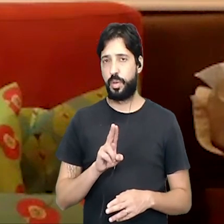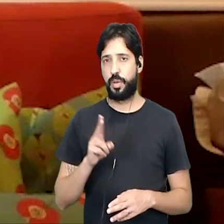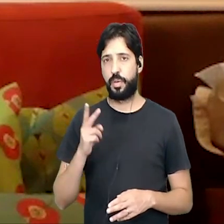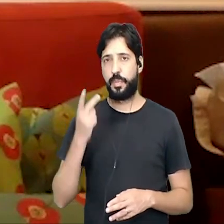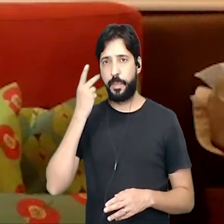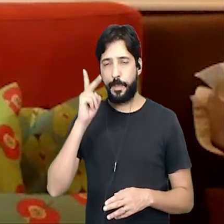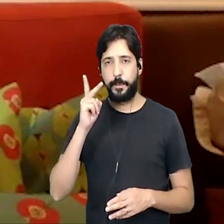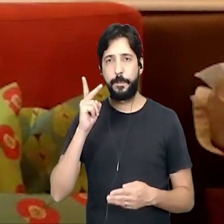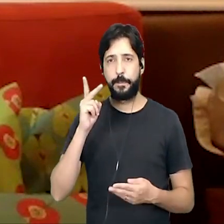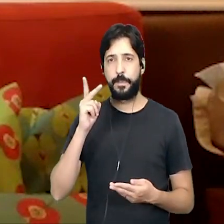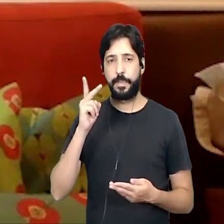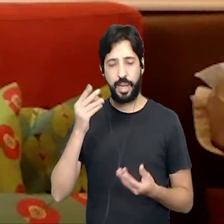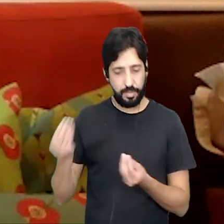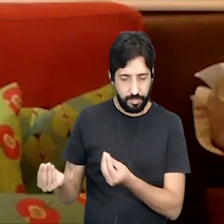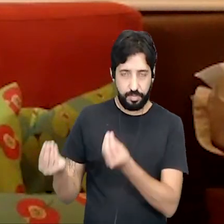usaram